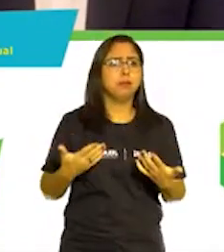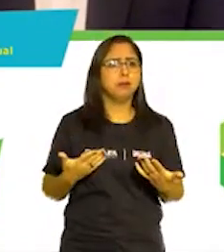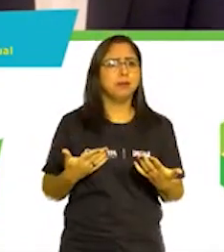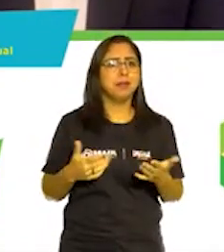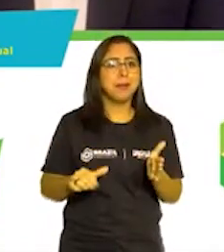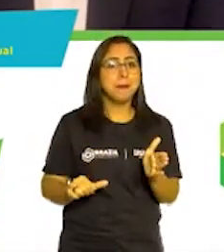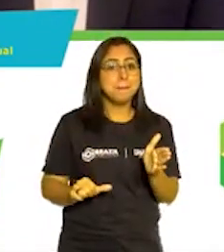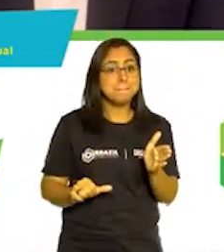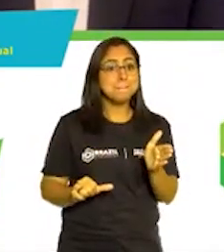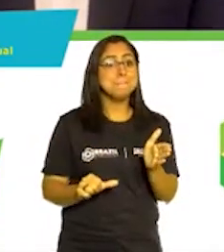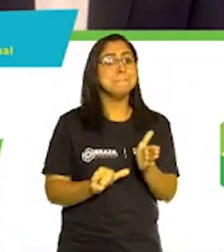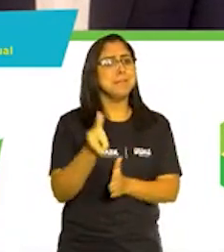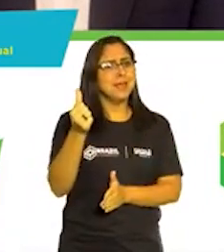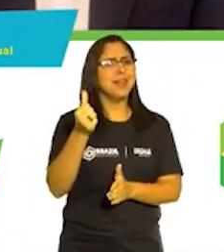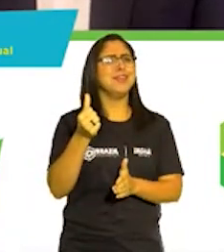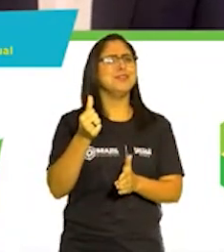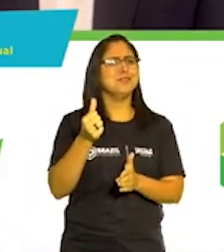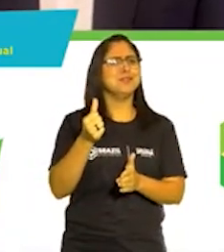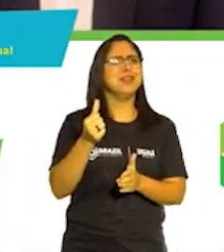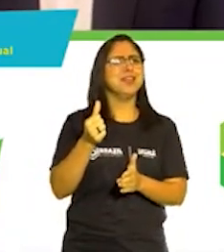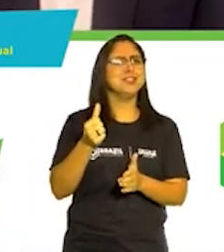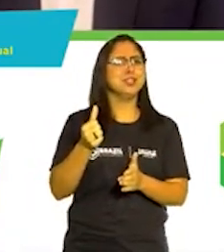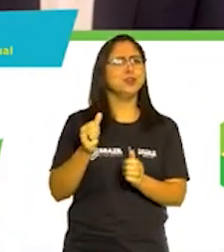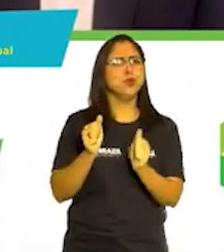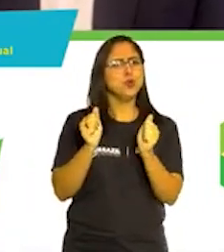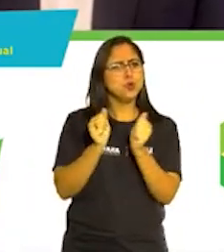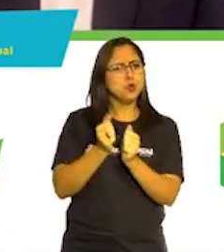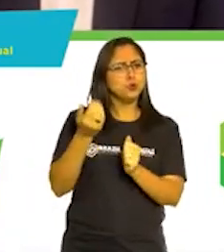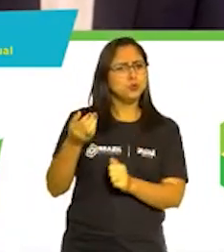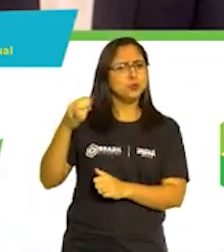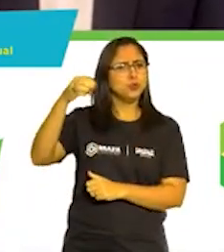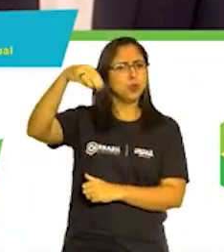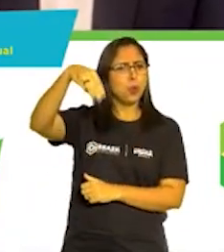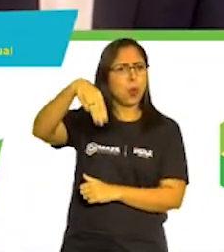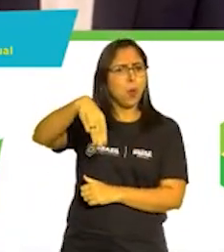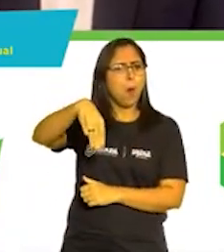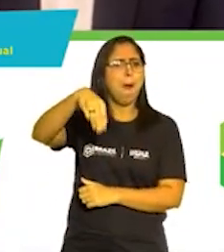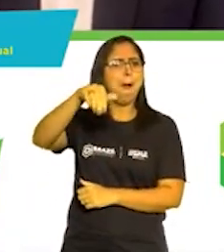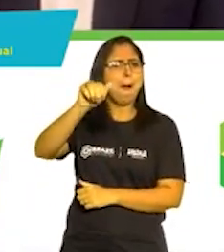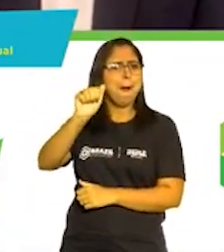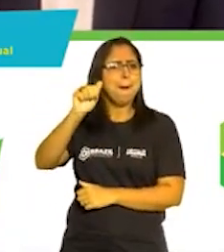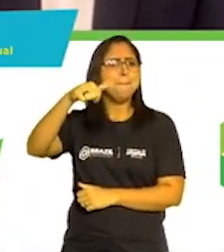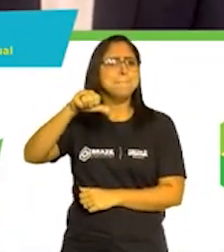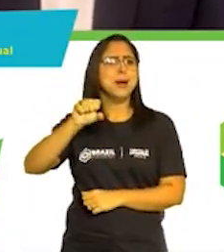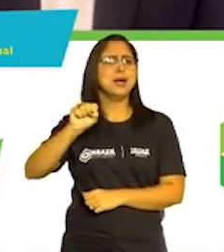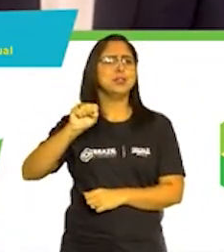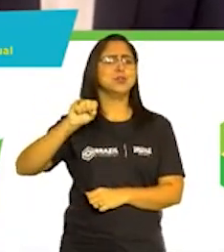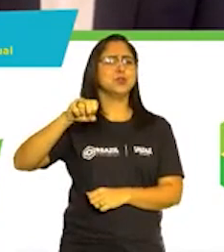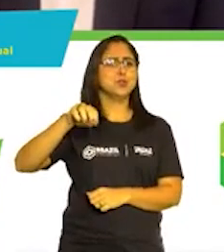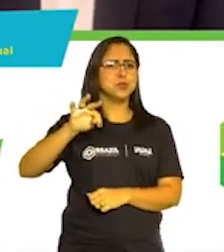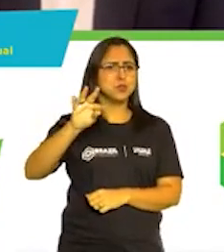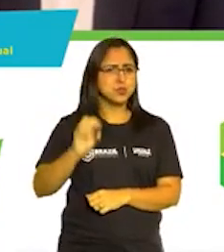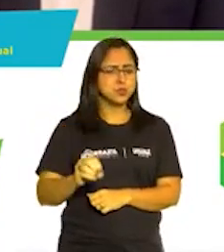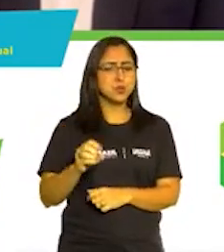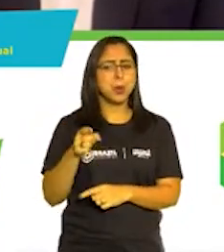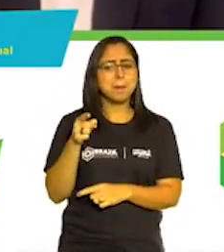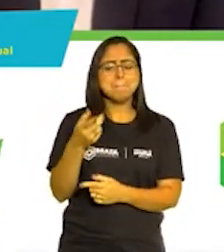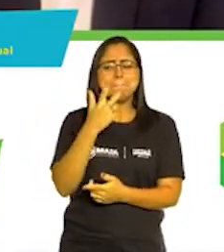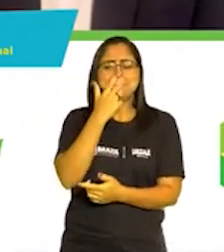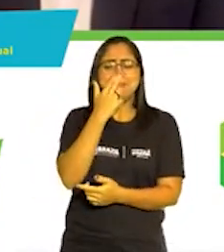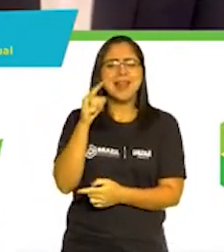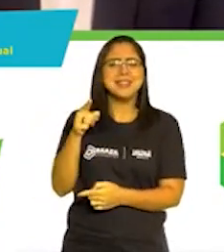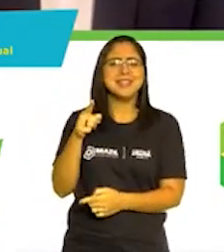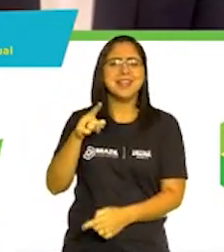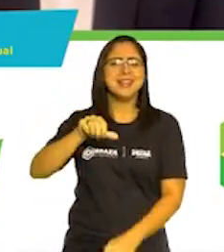porque ele está pessimista. Então, eu vou começar preocupado. Porque, em geral, era assim, meus queridos amigos secretários de Tesouro,